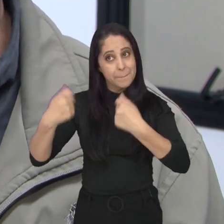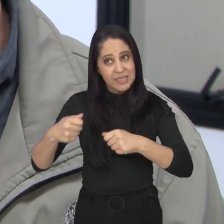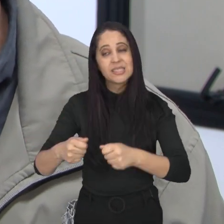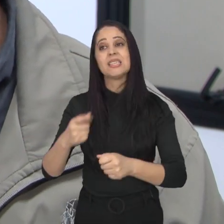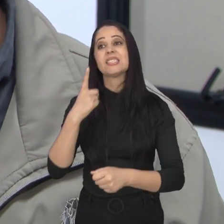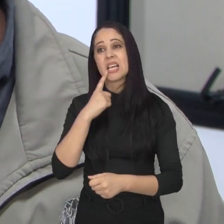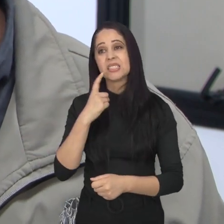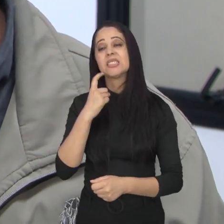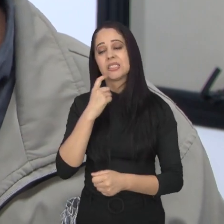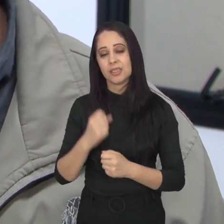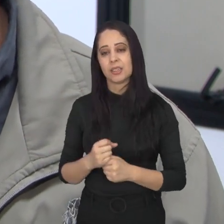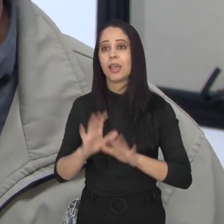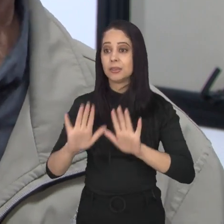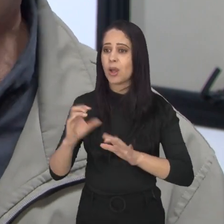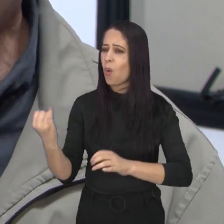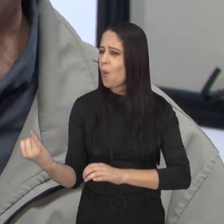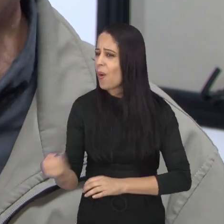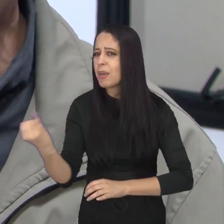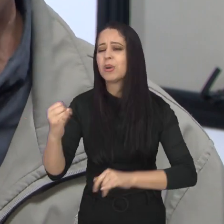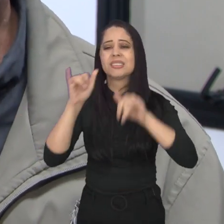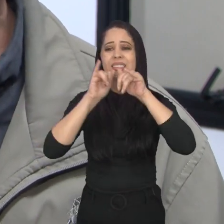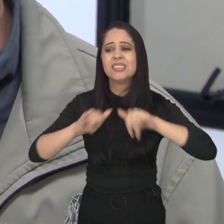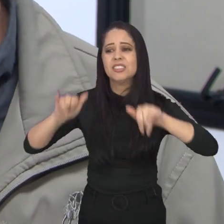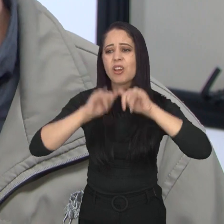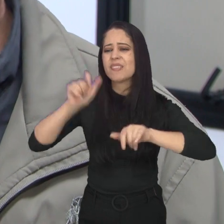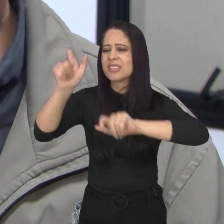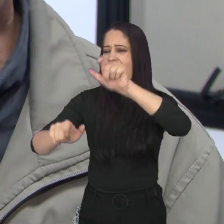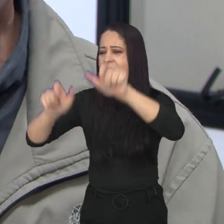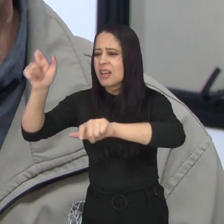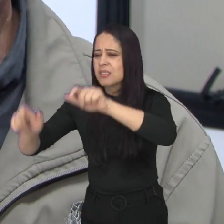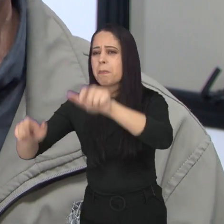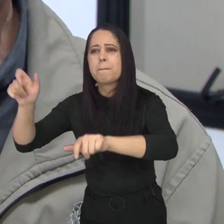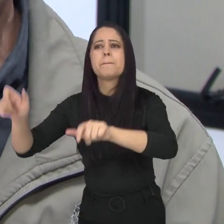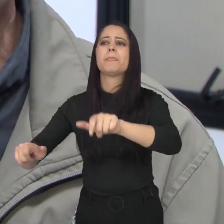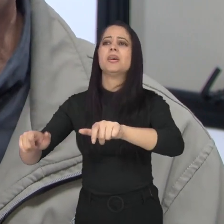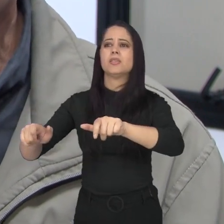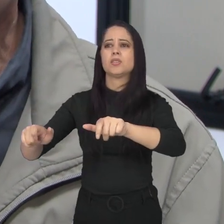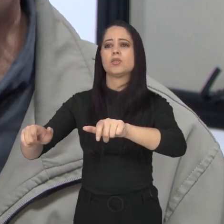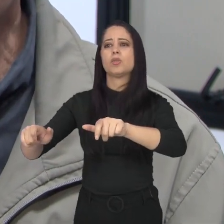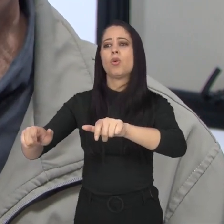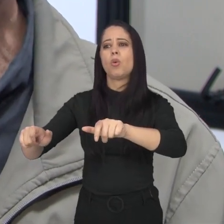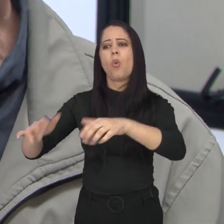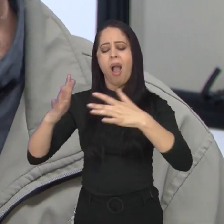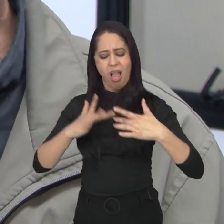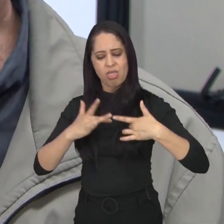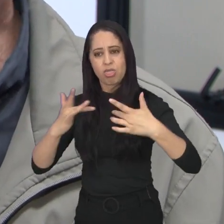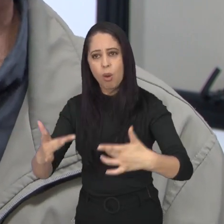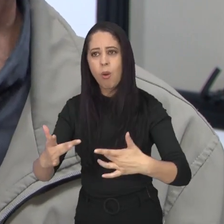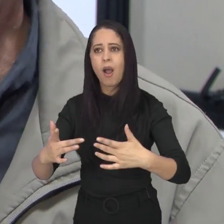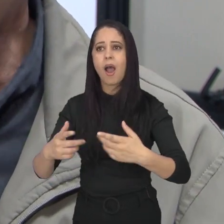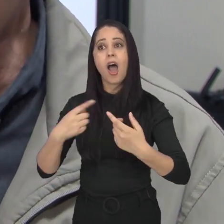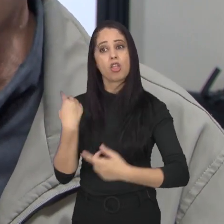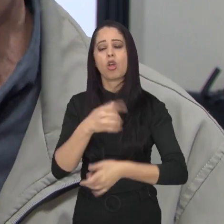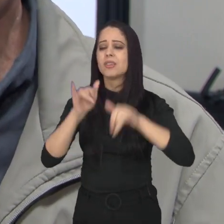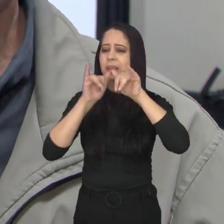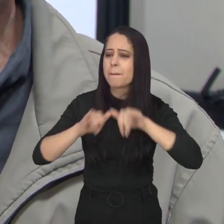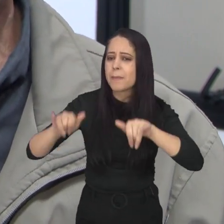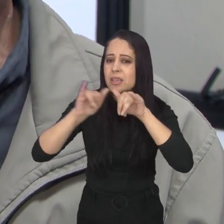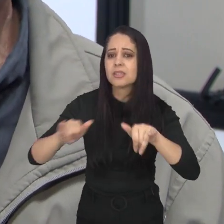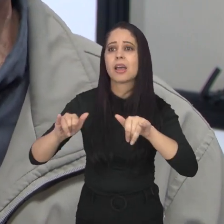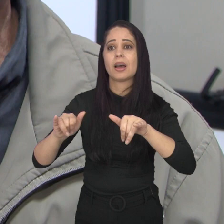ou depois pode ser até um familiar nosso. Na Câmara, os vereadores acompanham de perto os trabalhos do Banco de Sangue e